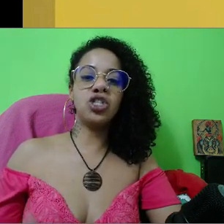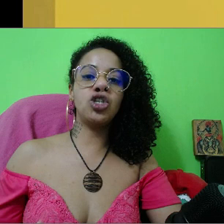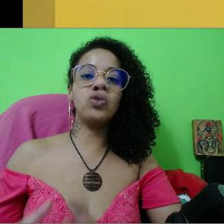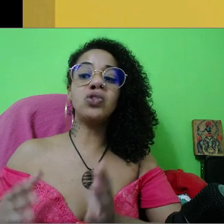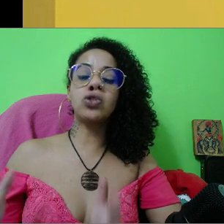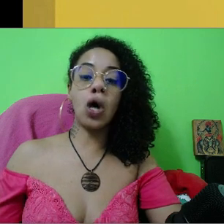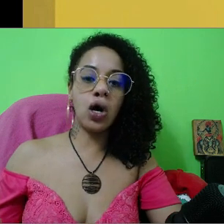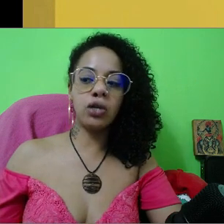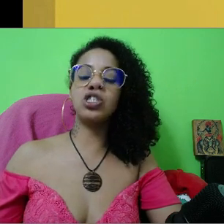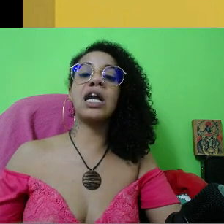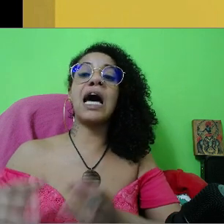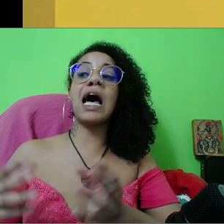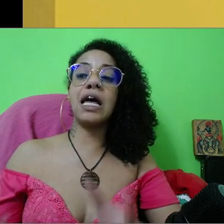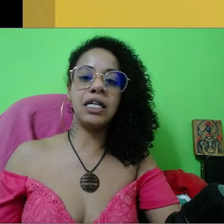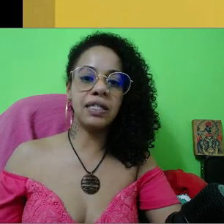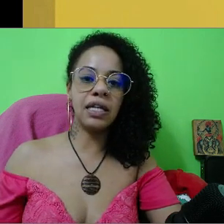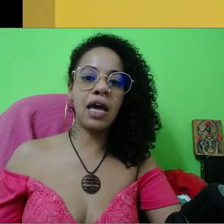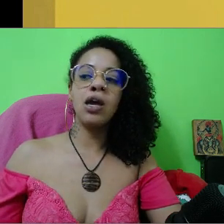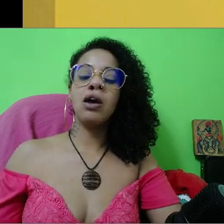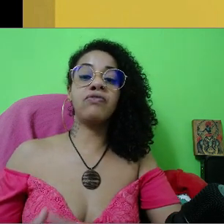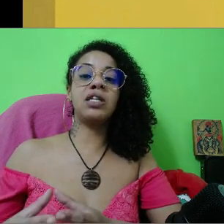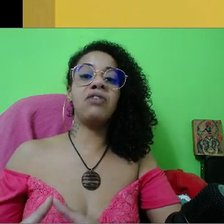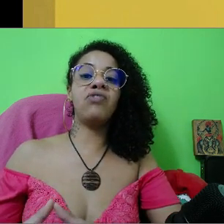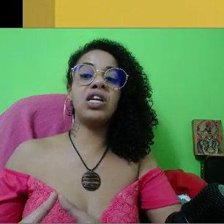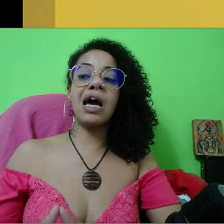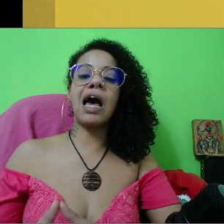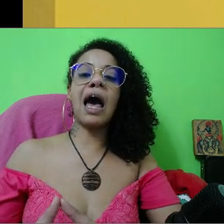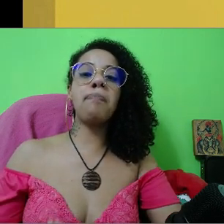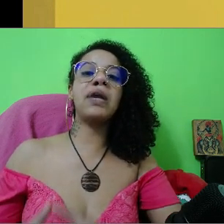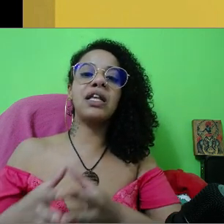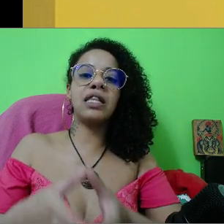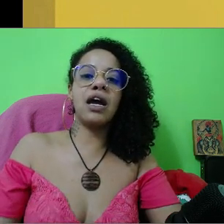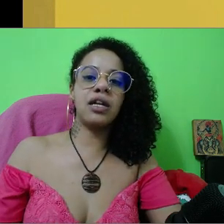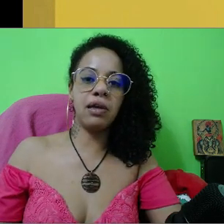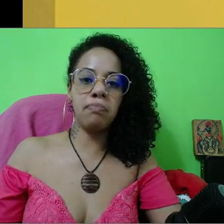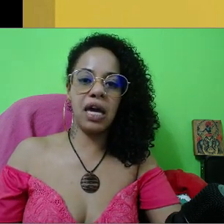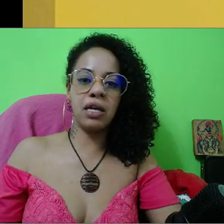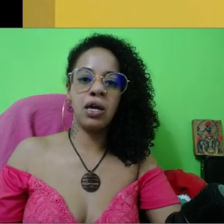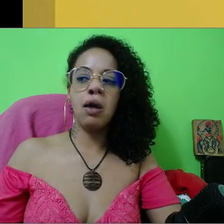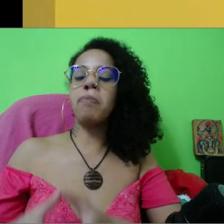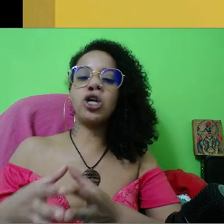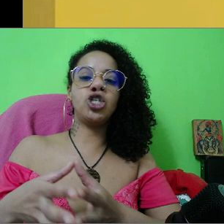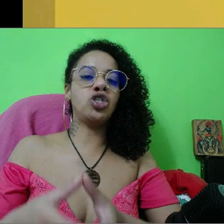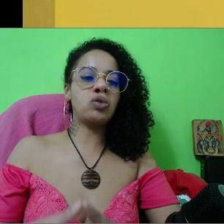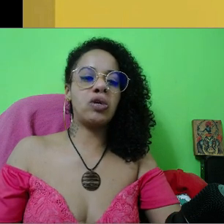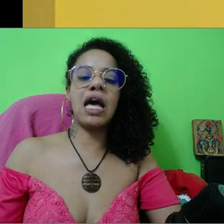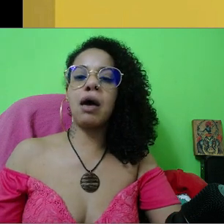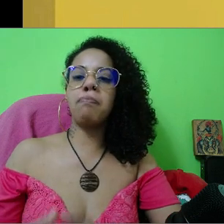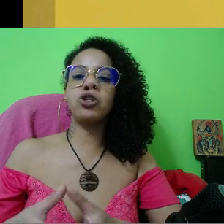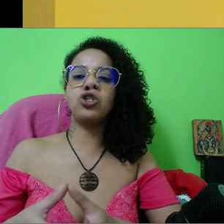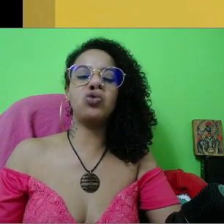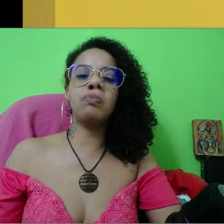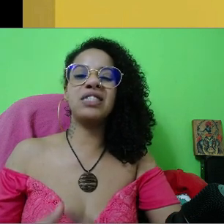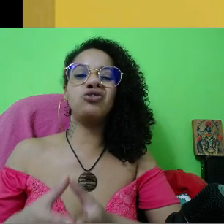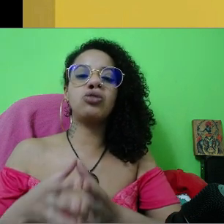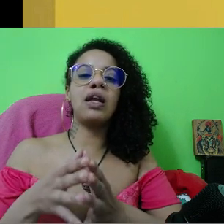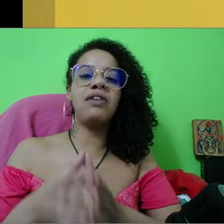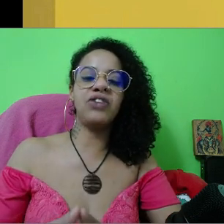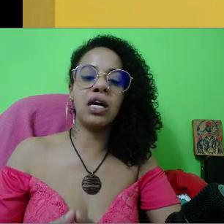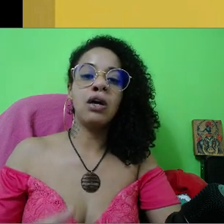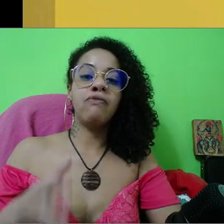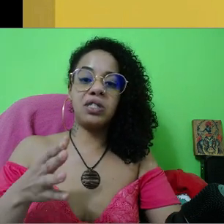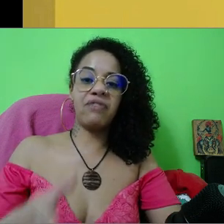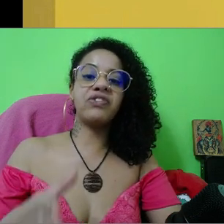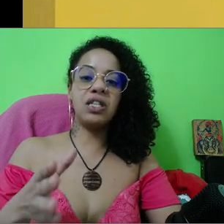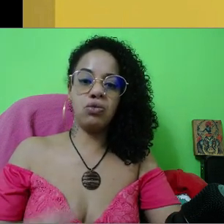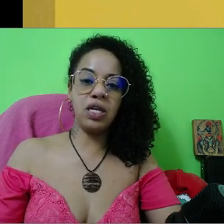no sentido histórico de análise né que você deveria aprender também pode discordar pode tudo mas não